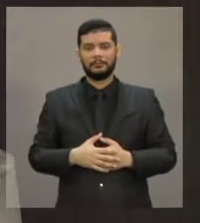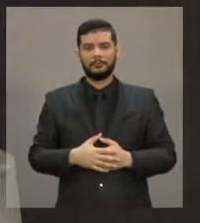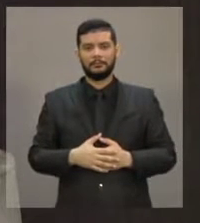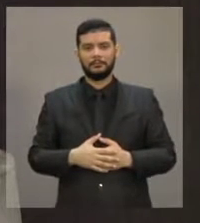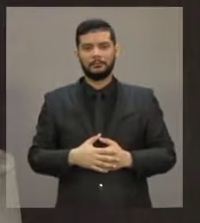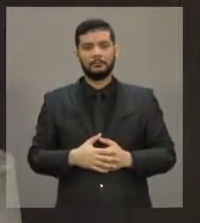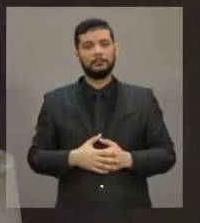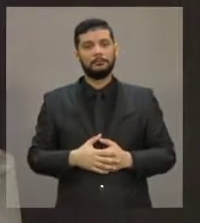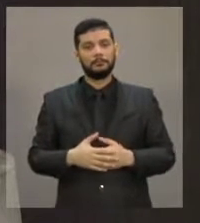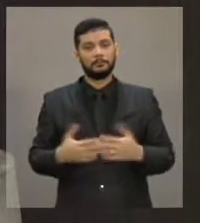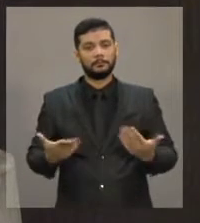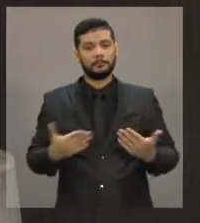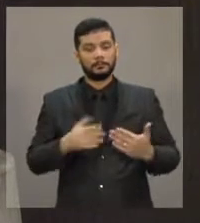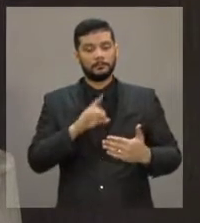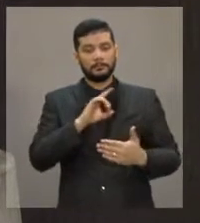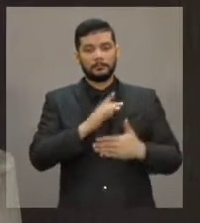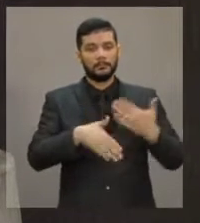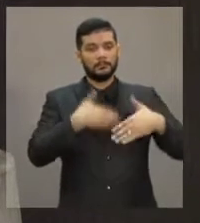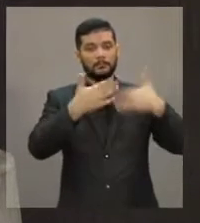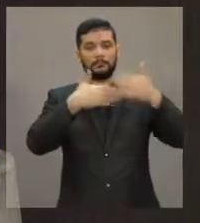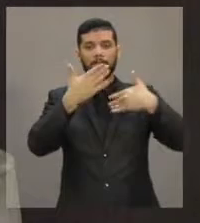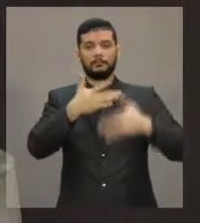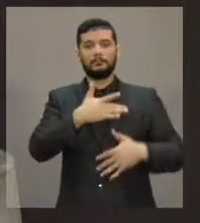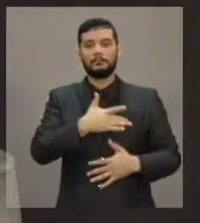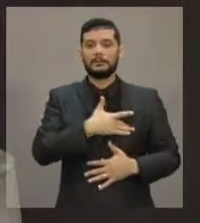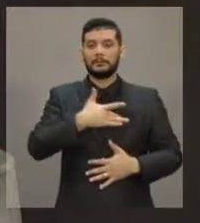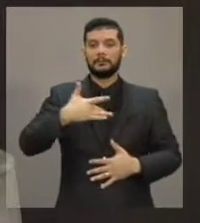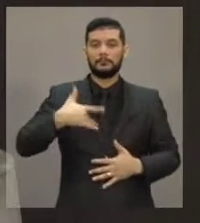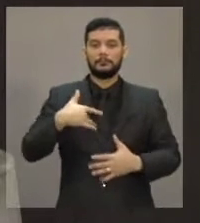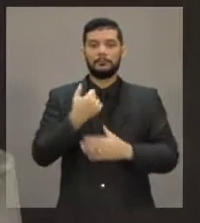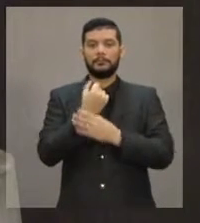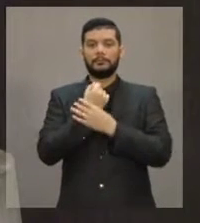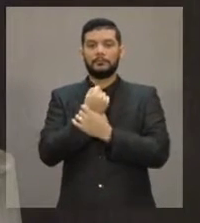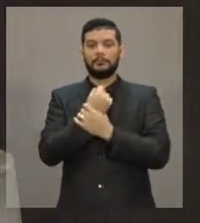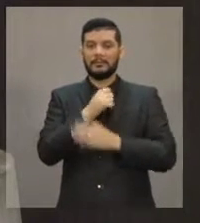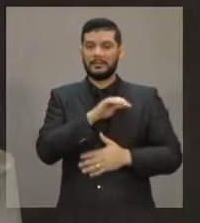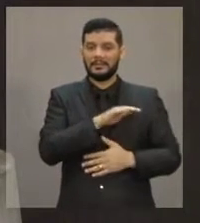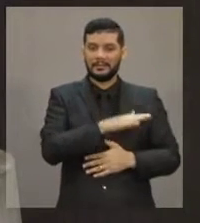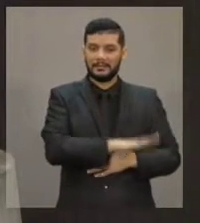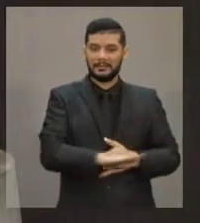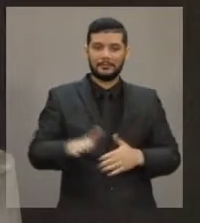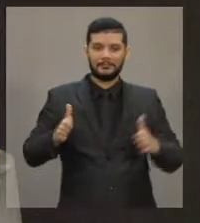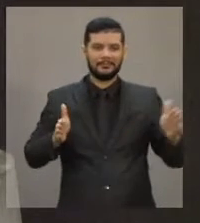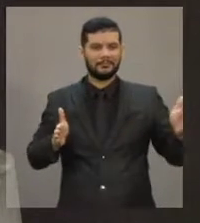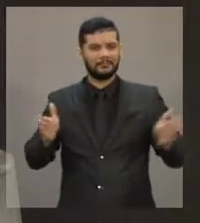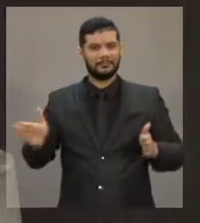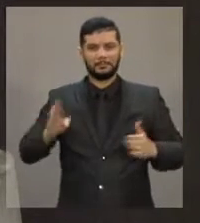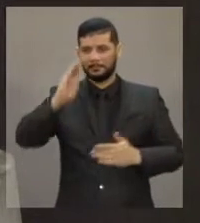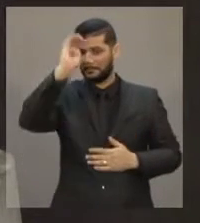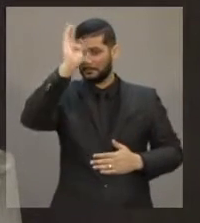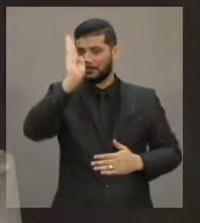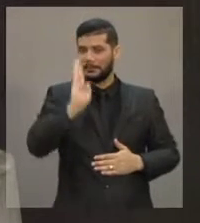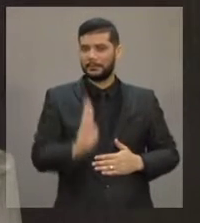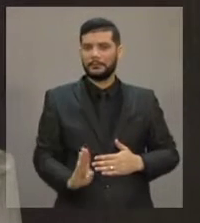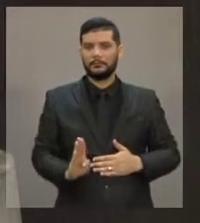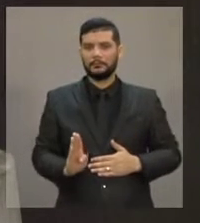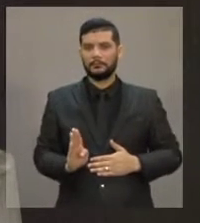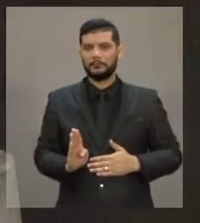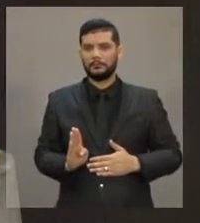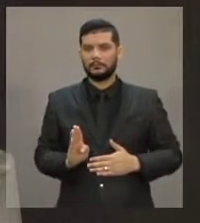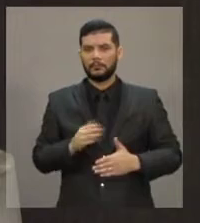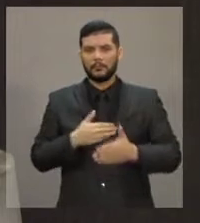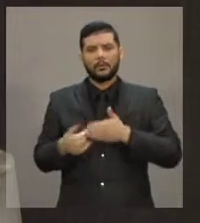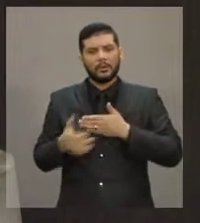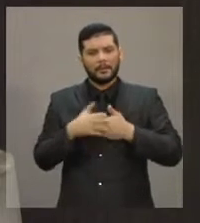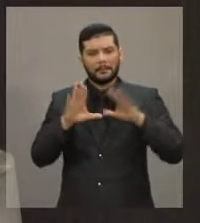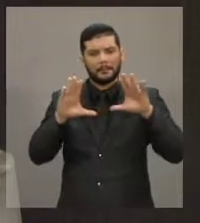pressupostos está o desenvolvimento saudável e protegido de toda a infância e brasileira, que deve estar a salvo de toda forma